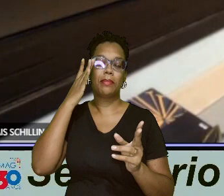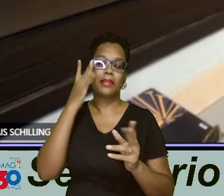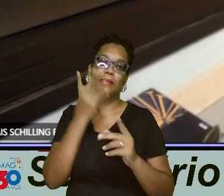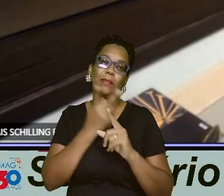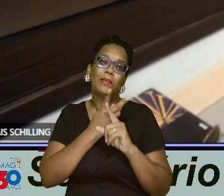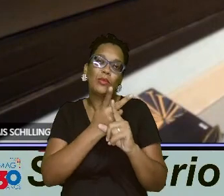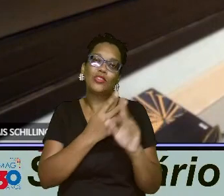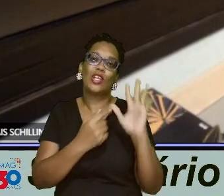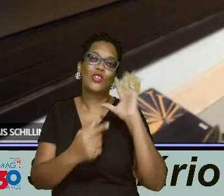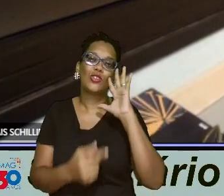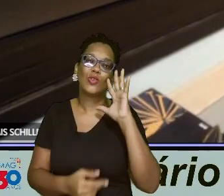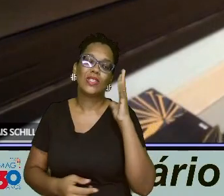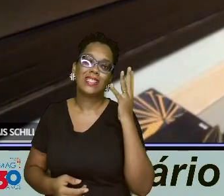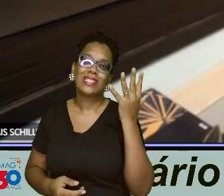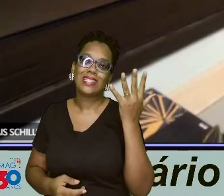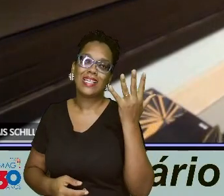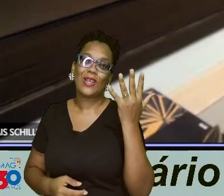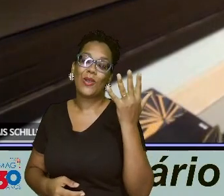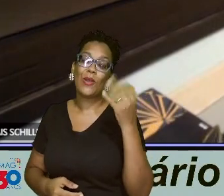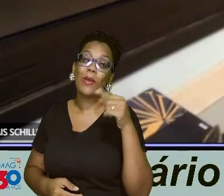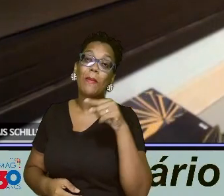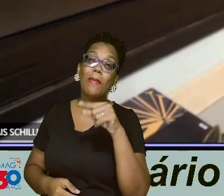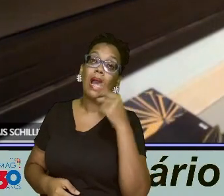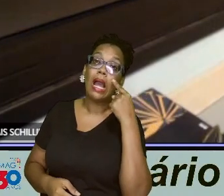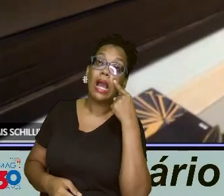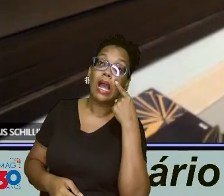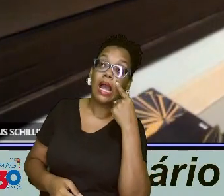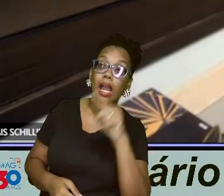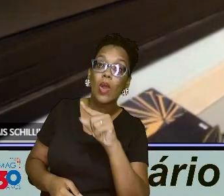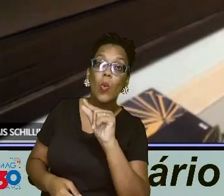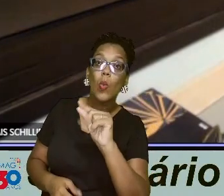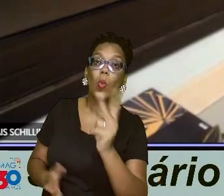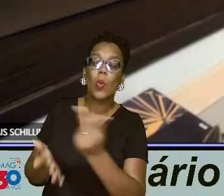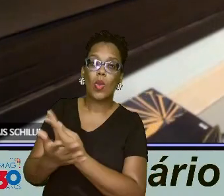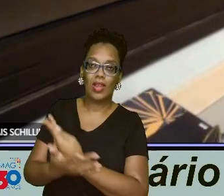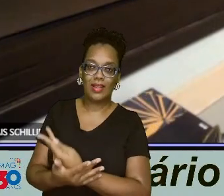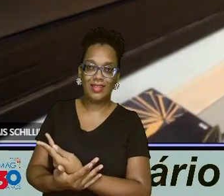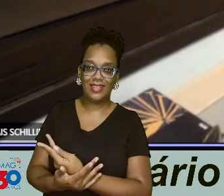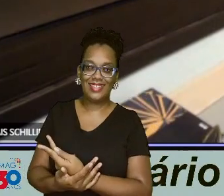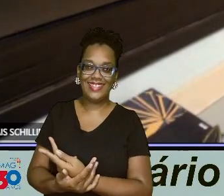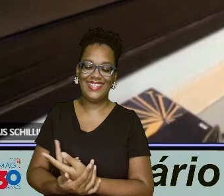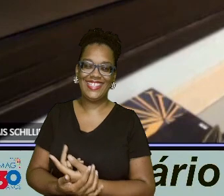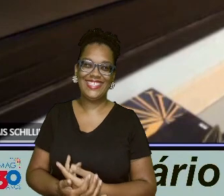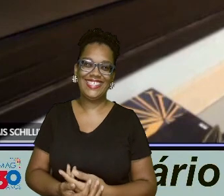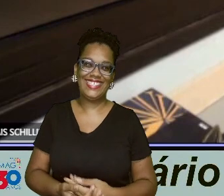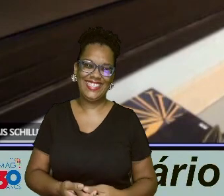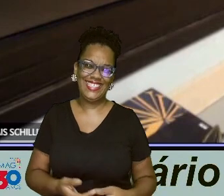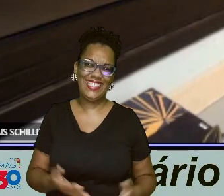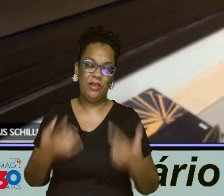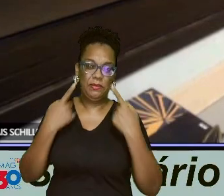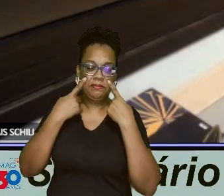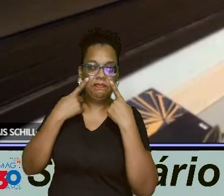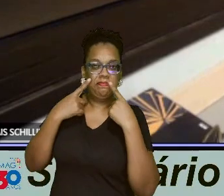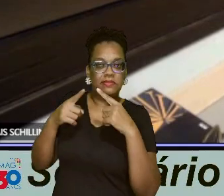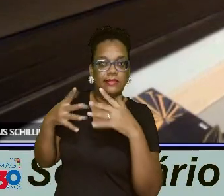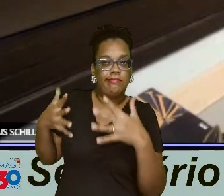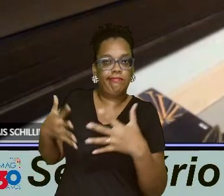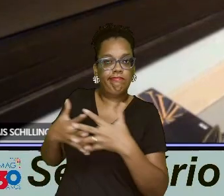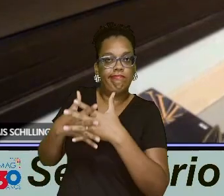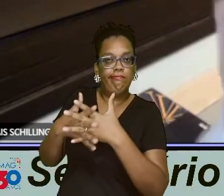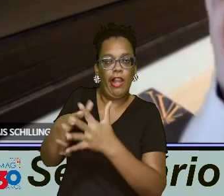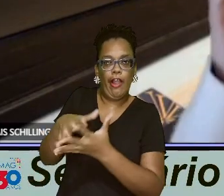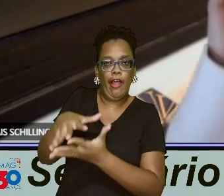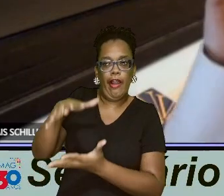buscar soluções para os sintomas que a gente consegue enxergar, né? Então a gente enxerga o congestionamento